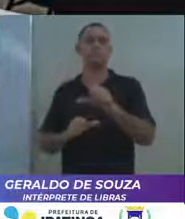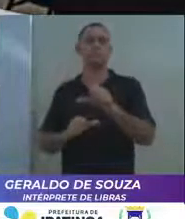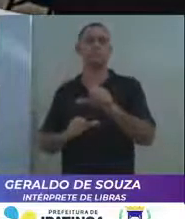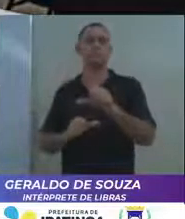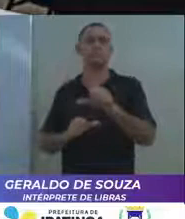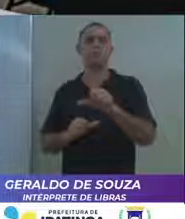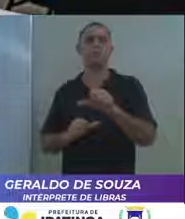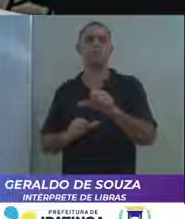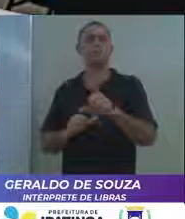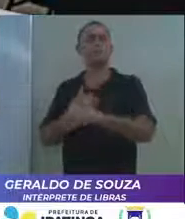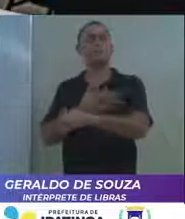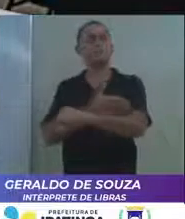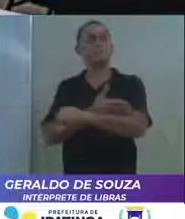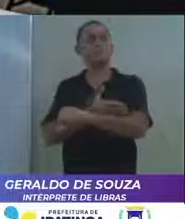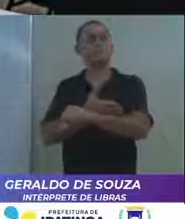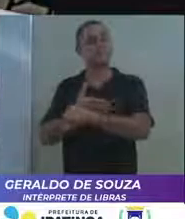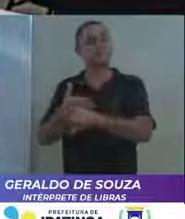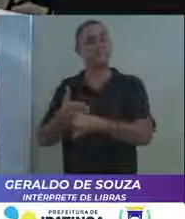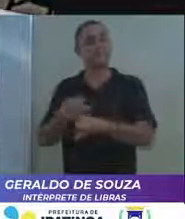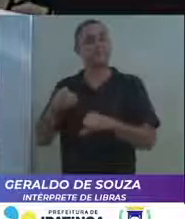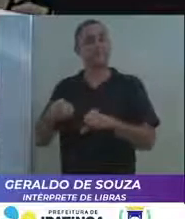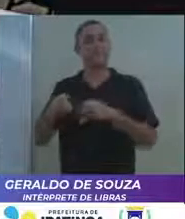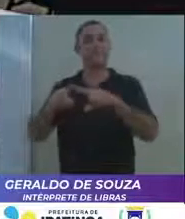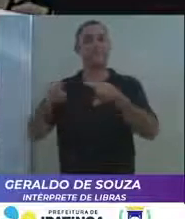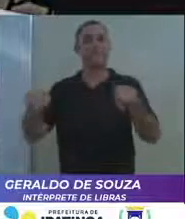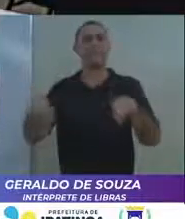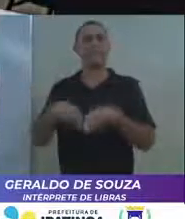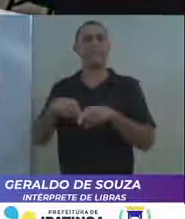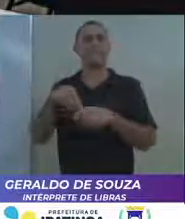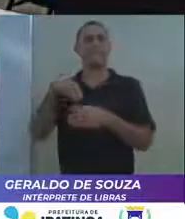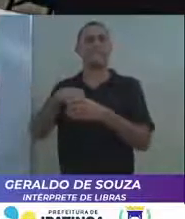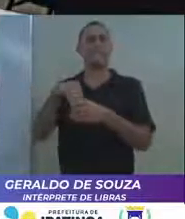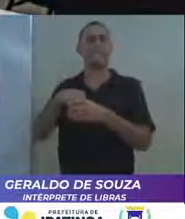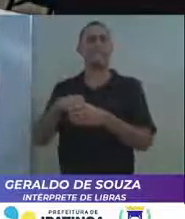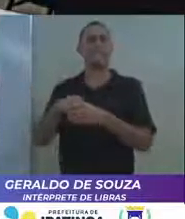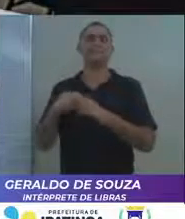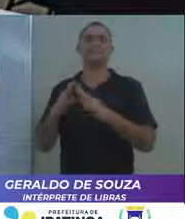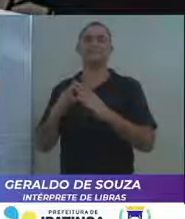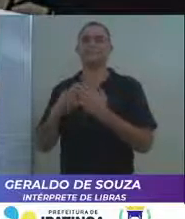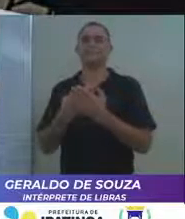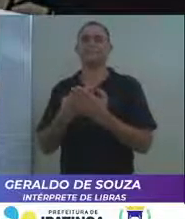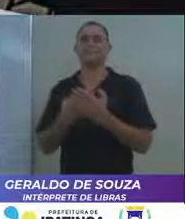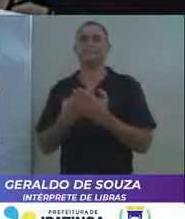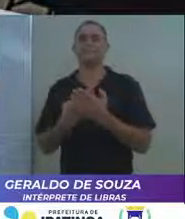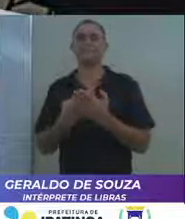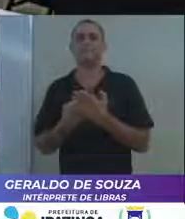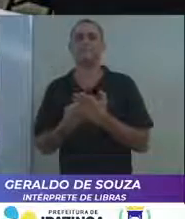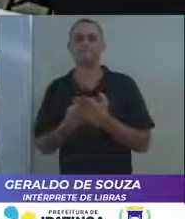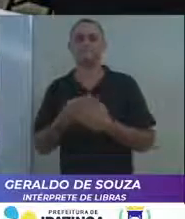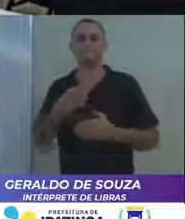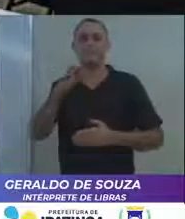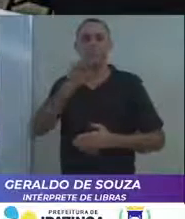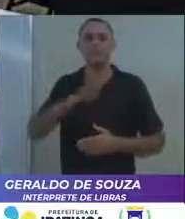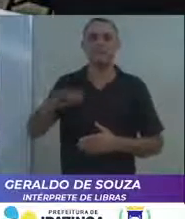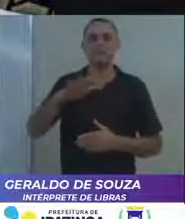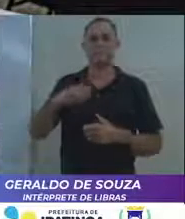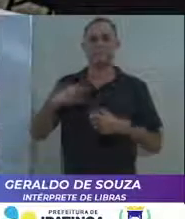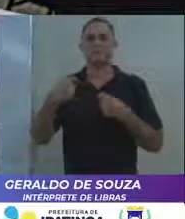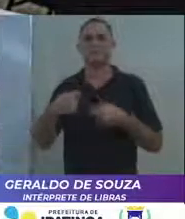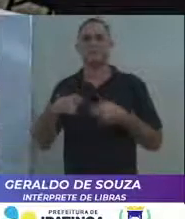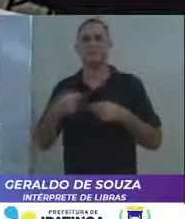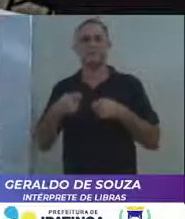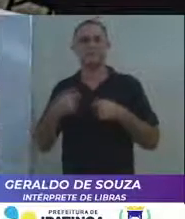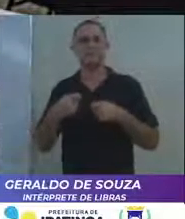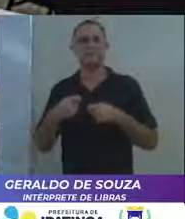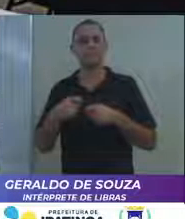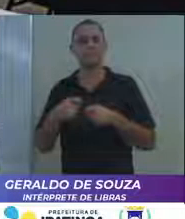é trabalhoso, né? A gente pensar em estratégias é trabalhoso. A gente, que enquanto docente, a gente está tendo que se reinventar